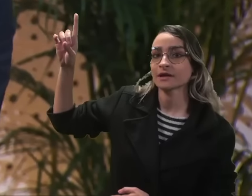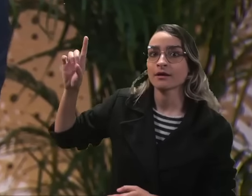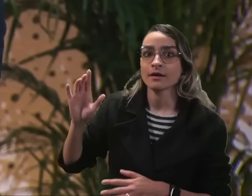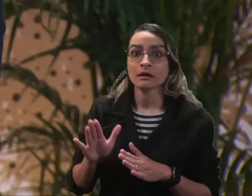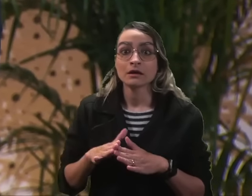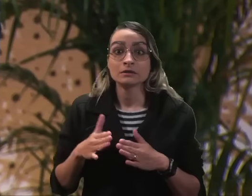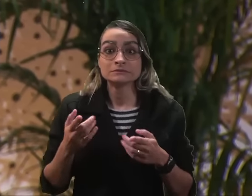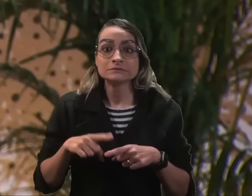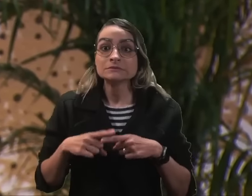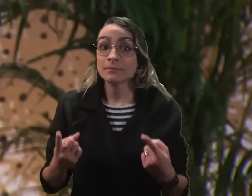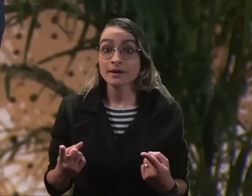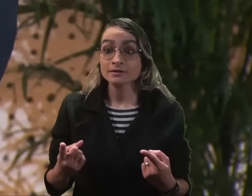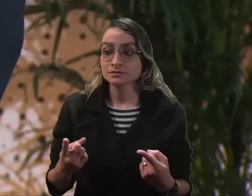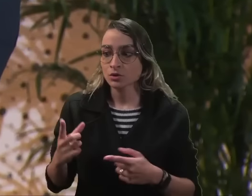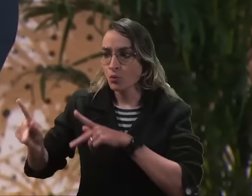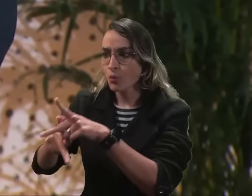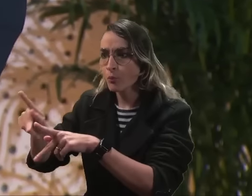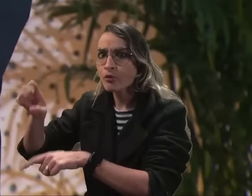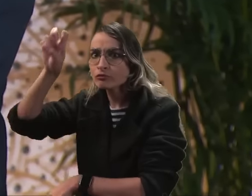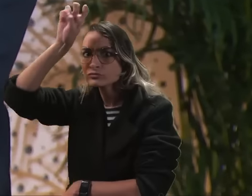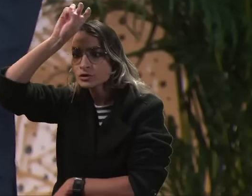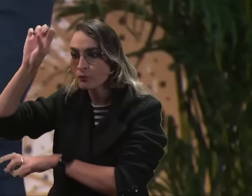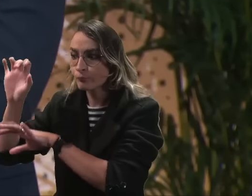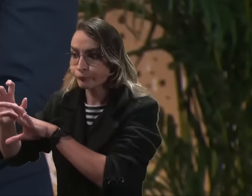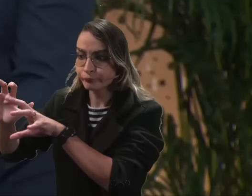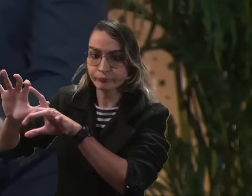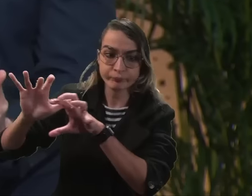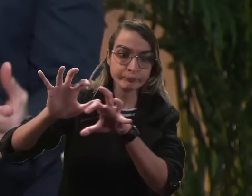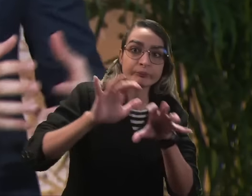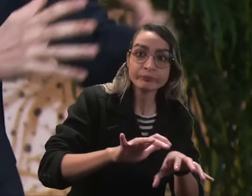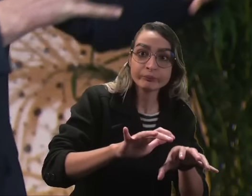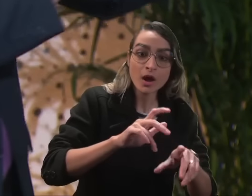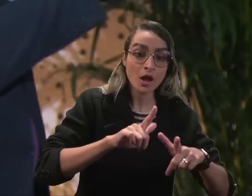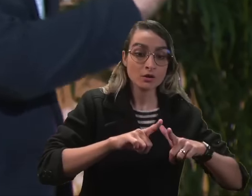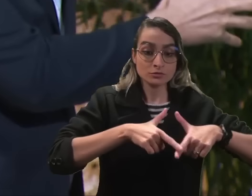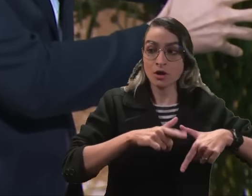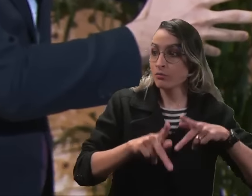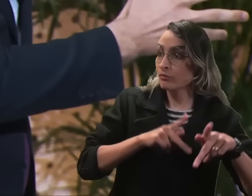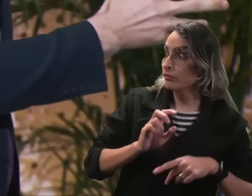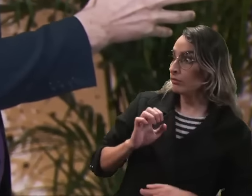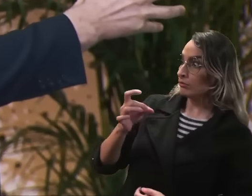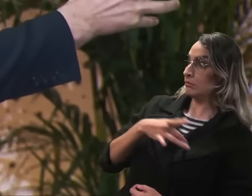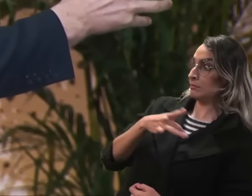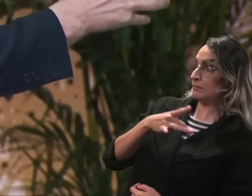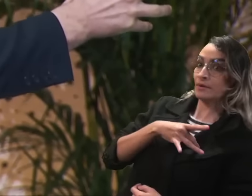muito e eu fico pensando porque temeram tanto Deus não havia